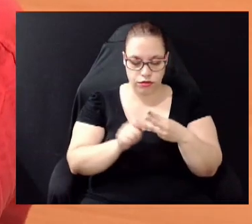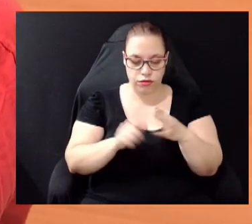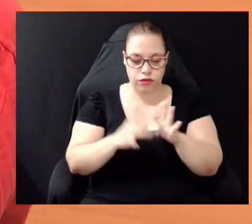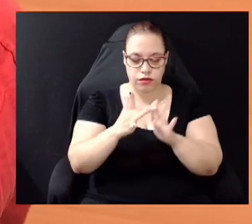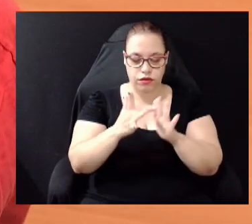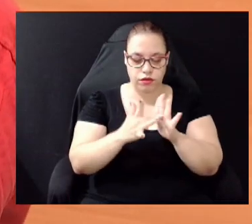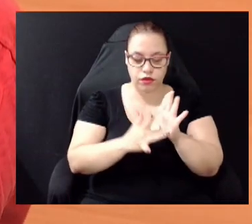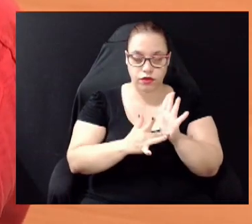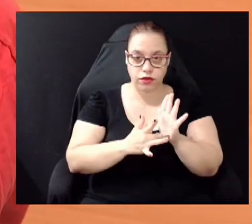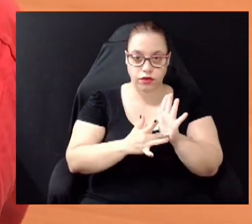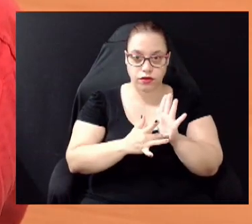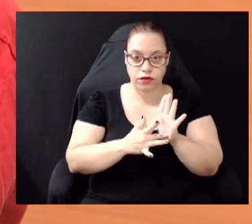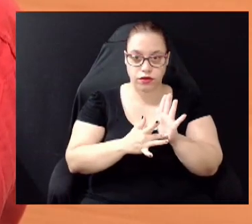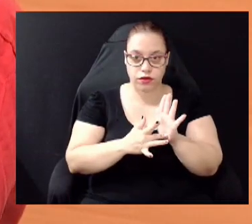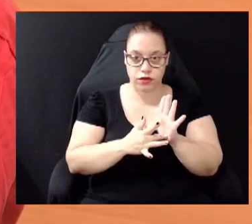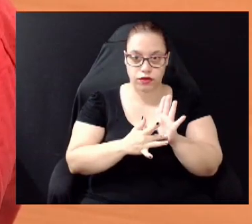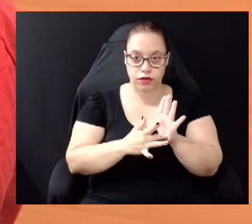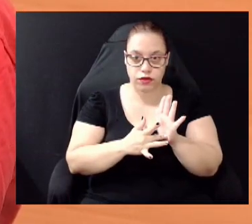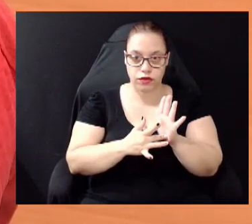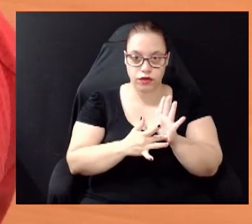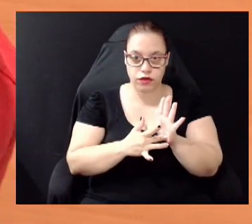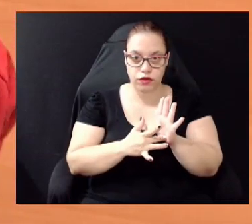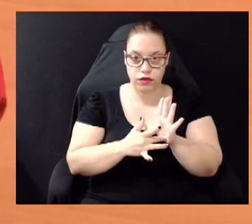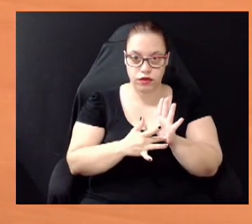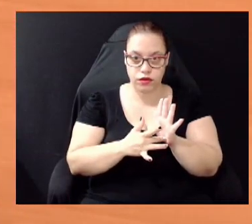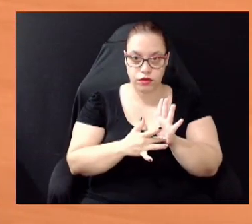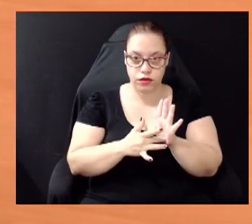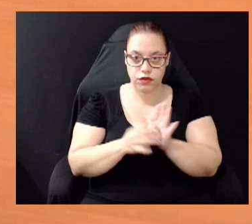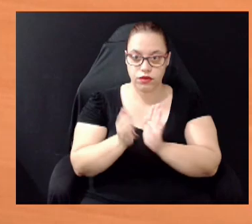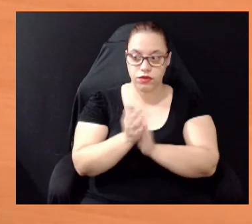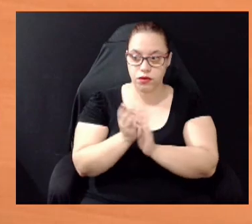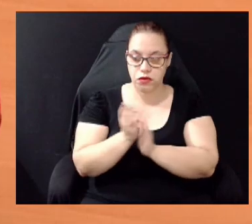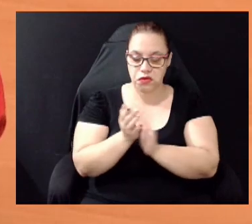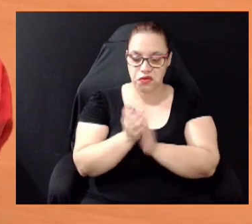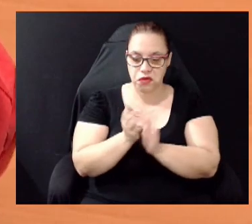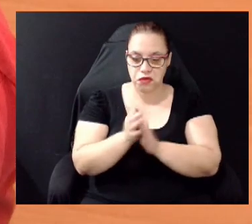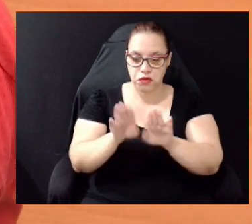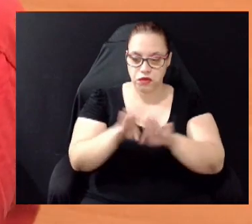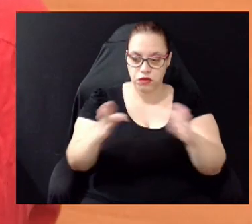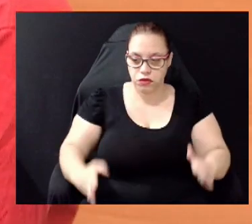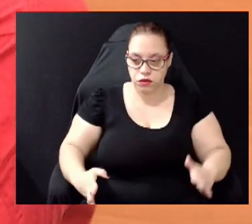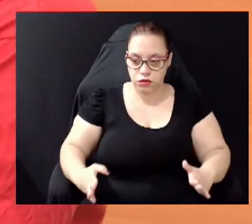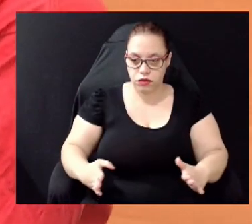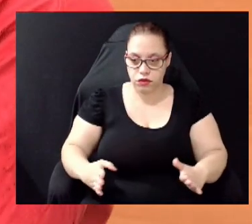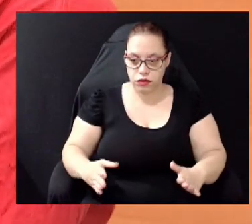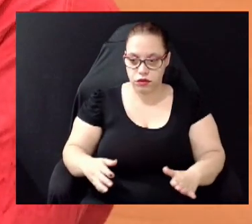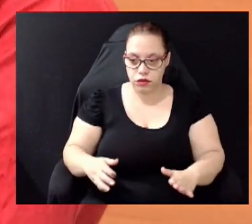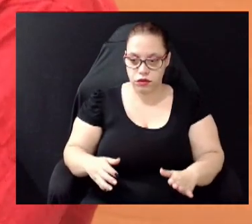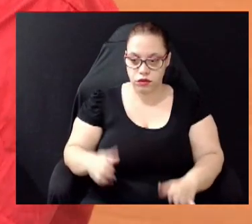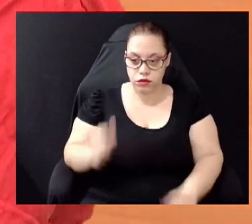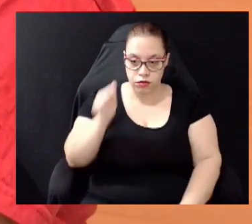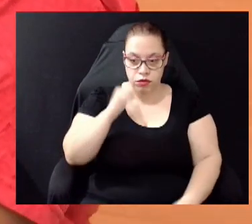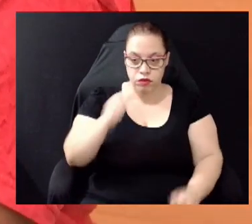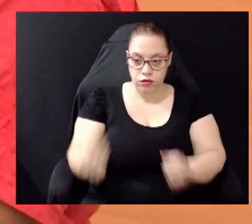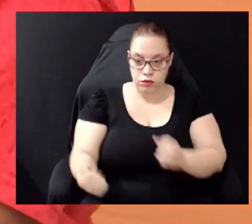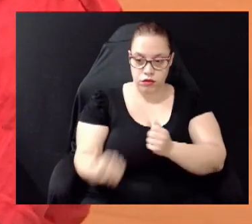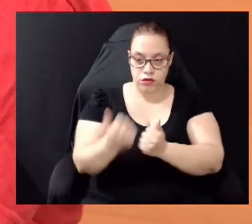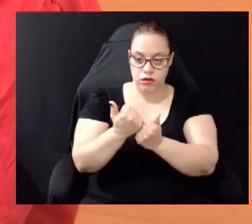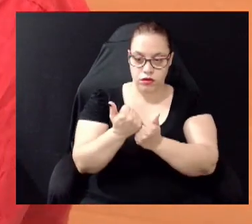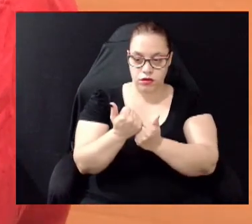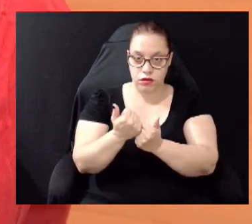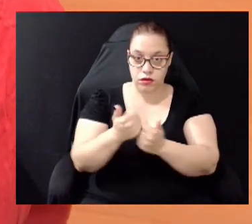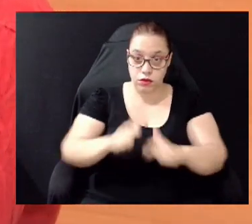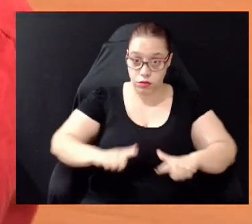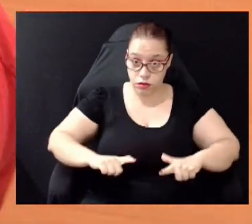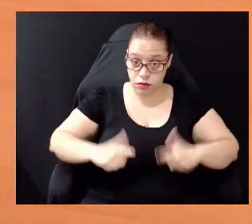saudar, assim, a bancada, né, feminista aqui, que tem apoiado bastante a nossa luta, mas essa luta